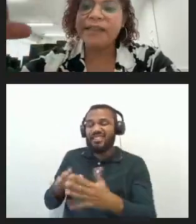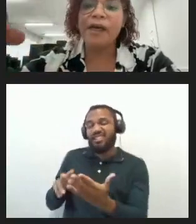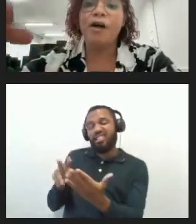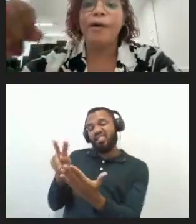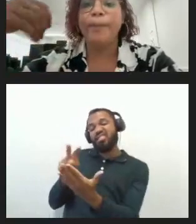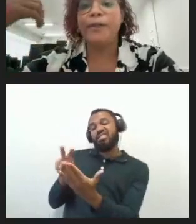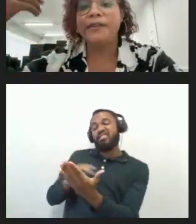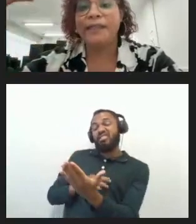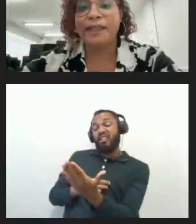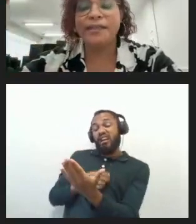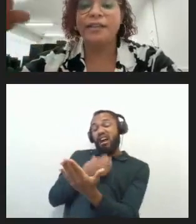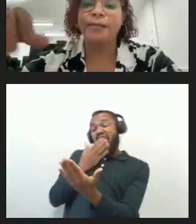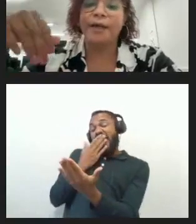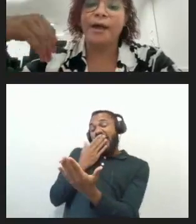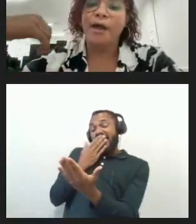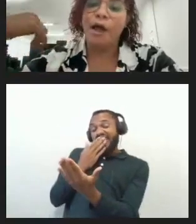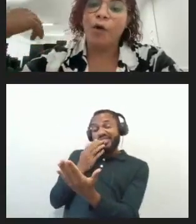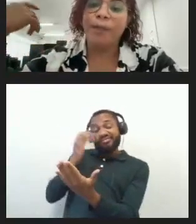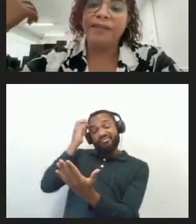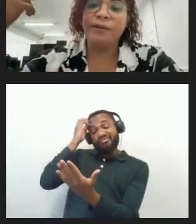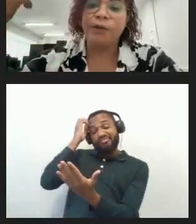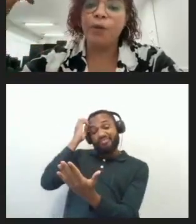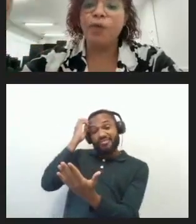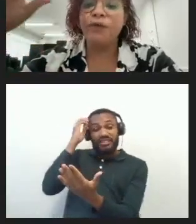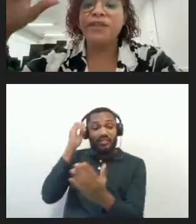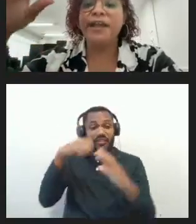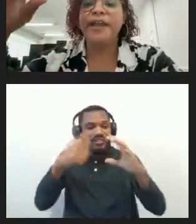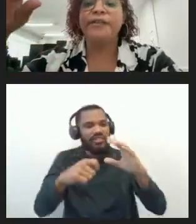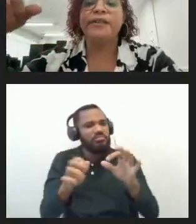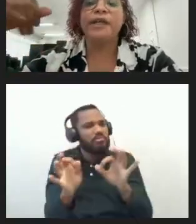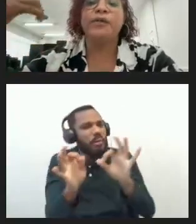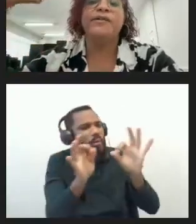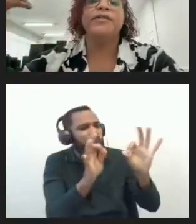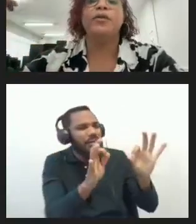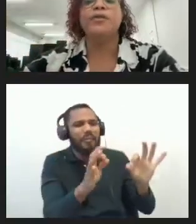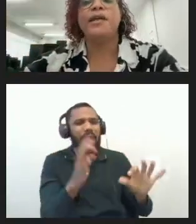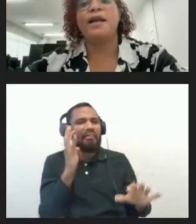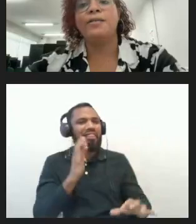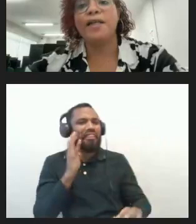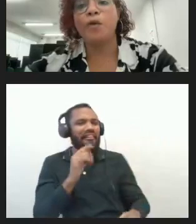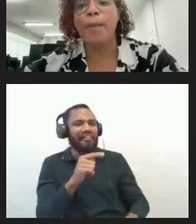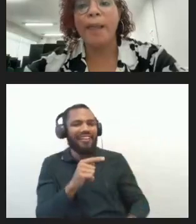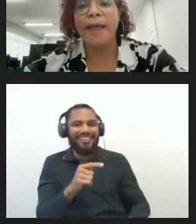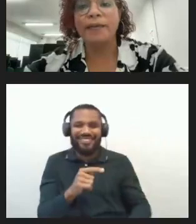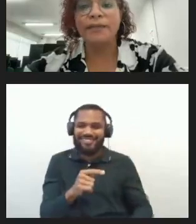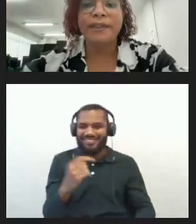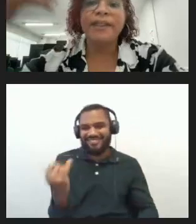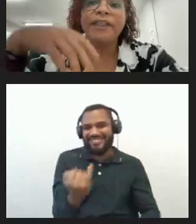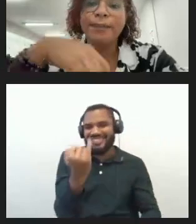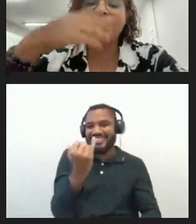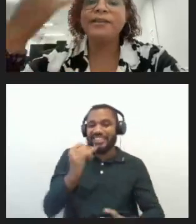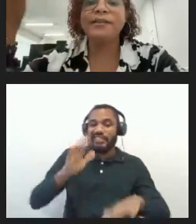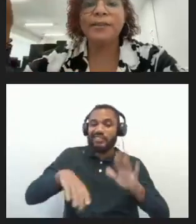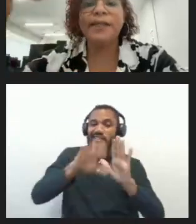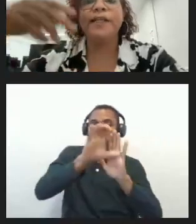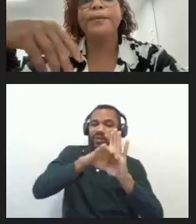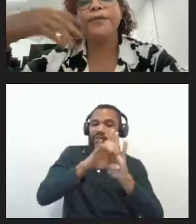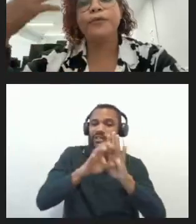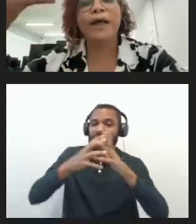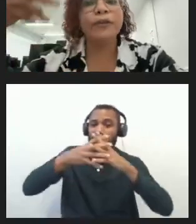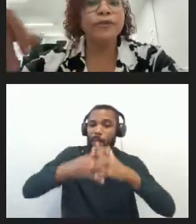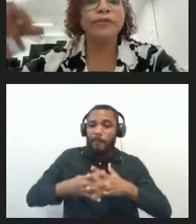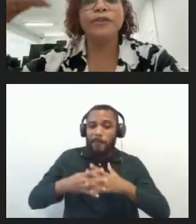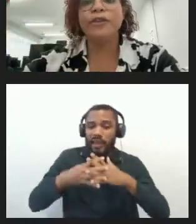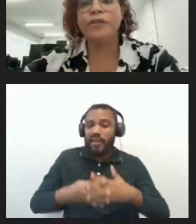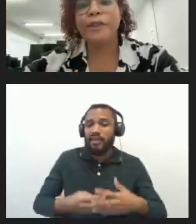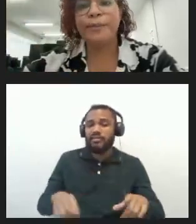da demonstração, pode ser interessante para compreensão de algum conceito, que algumas vezes são considerados mais complexos. Isso pensando também